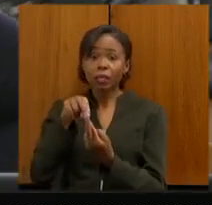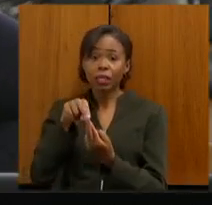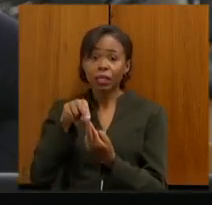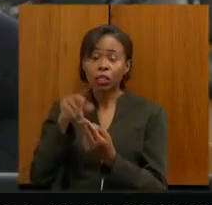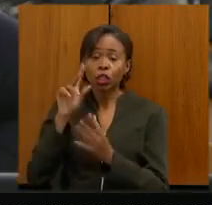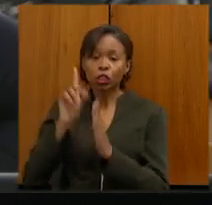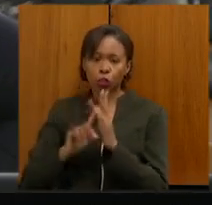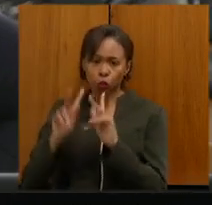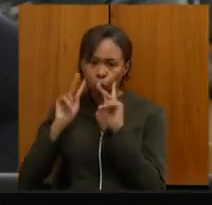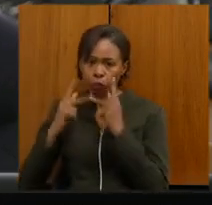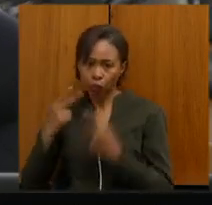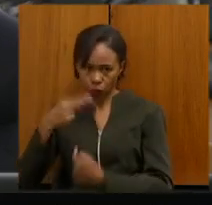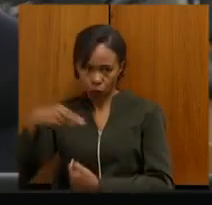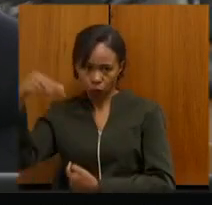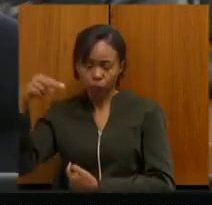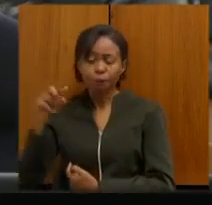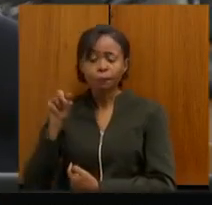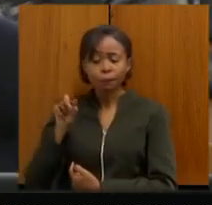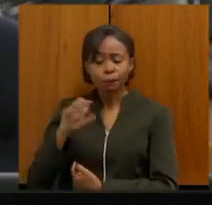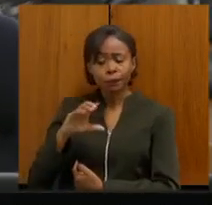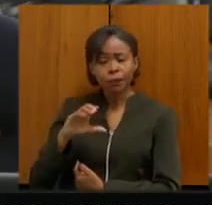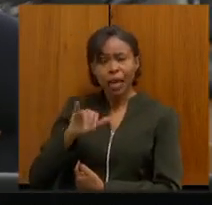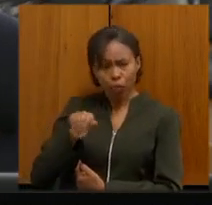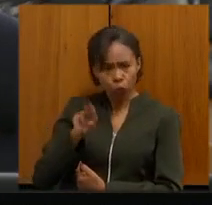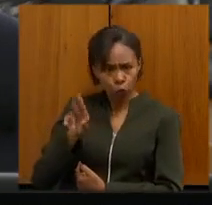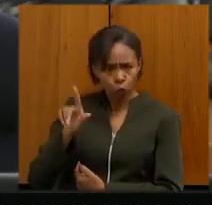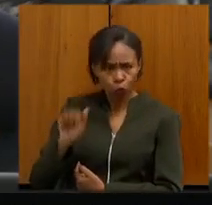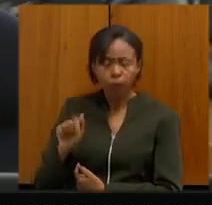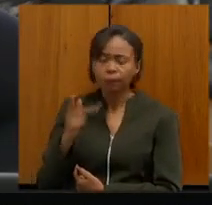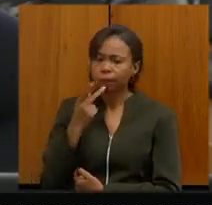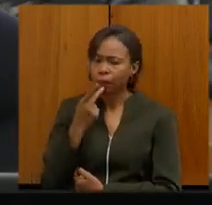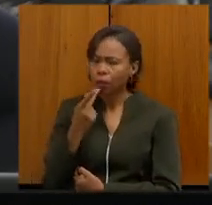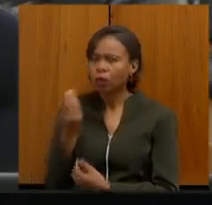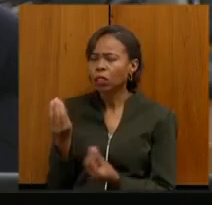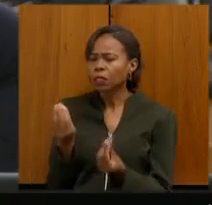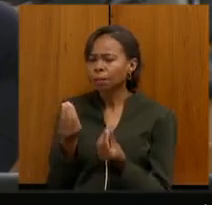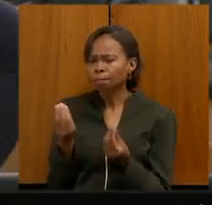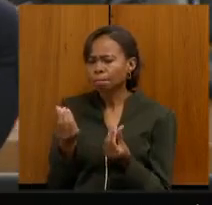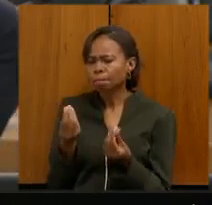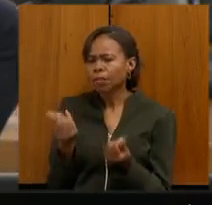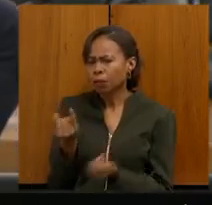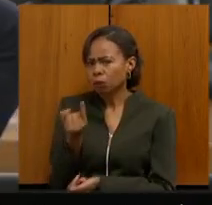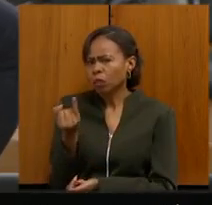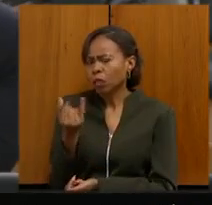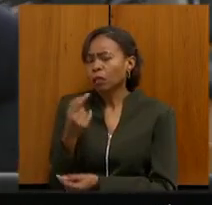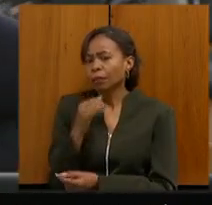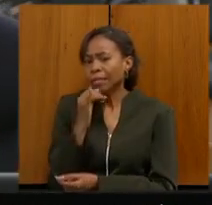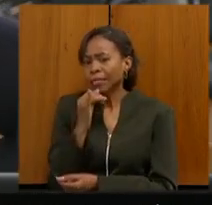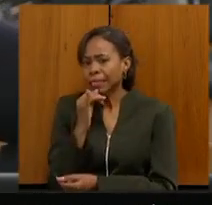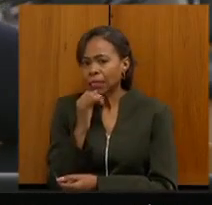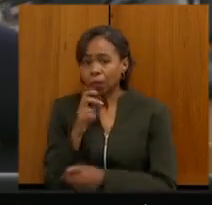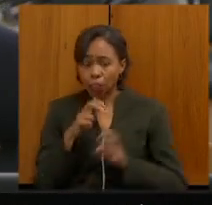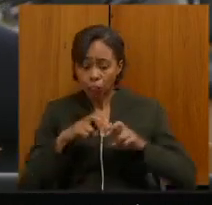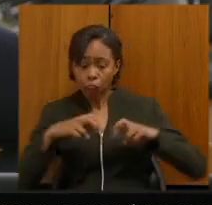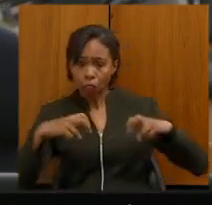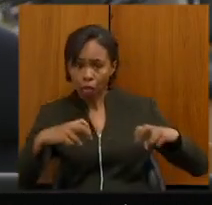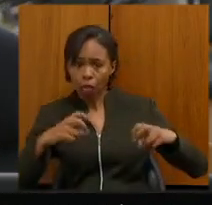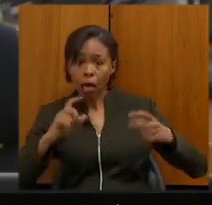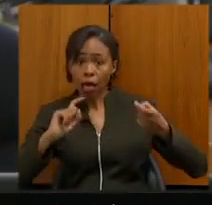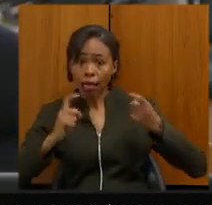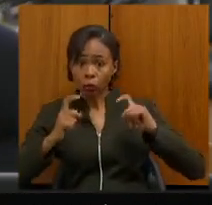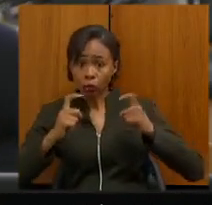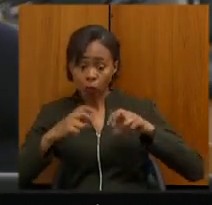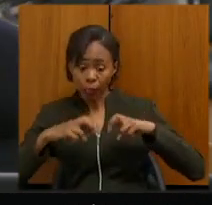Norte Ela traz algo que é muito sensível e a gente sabe que é quando a gente está numa reunião da mesa de diálogo quem aqui já